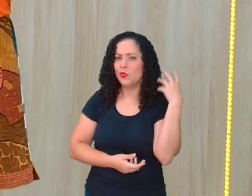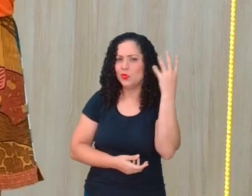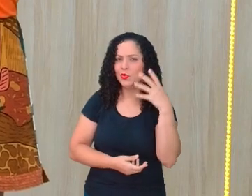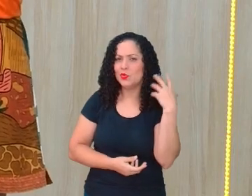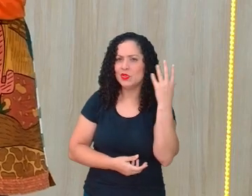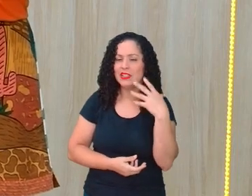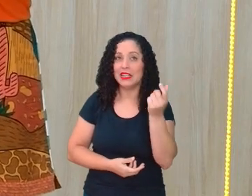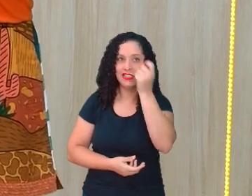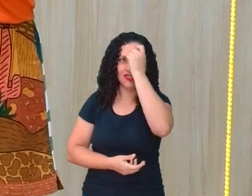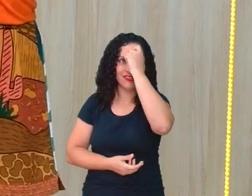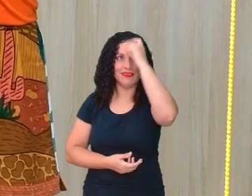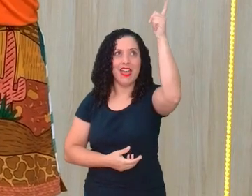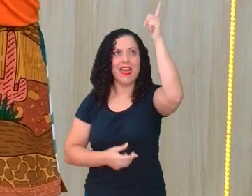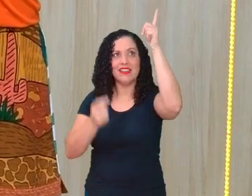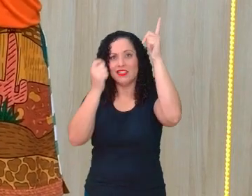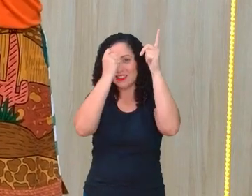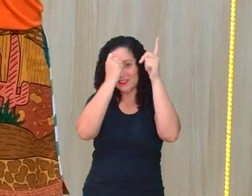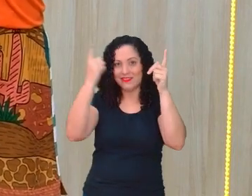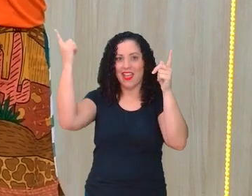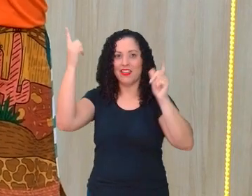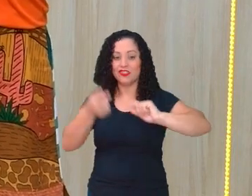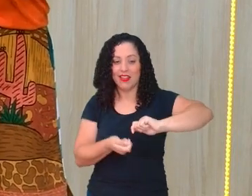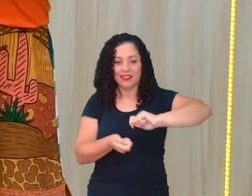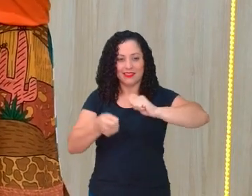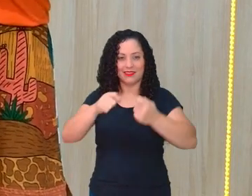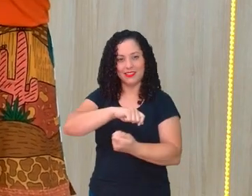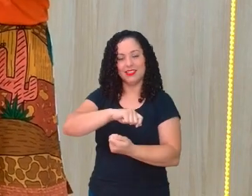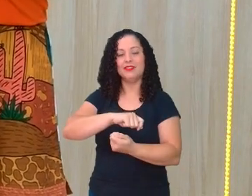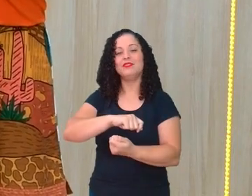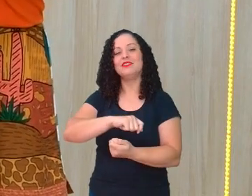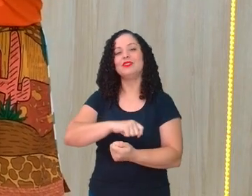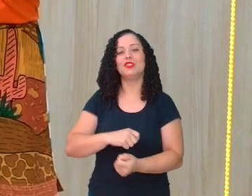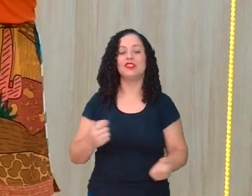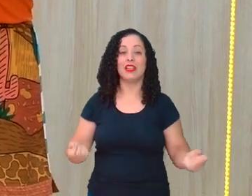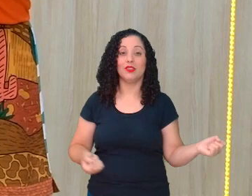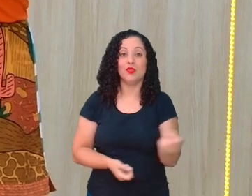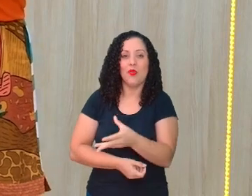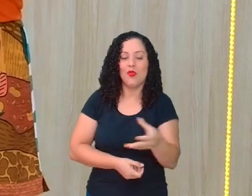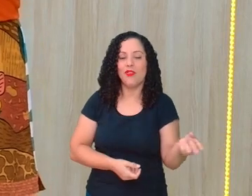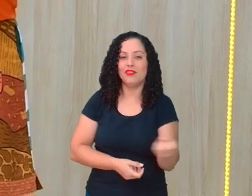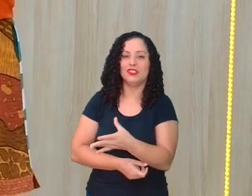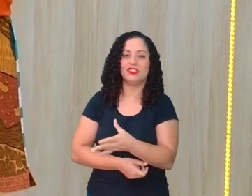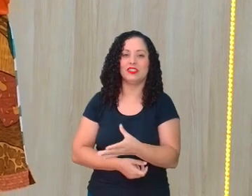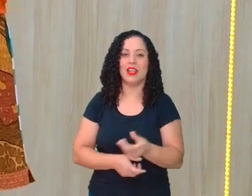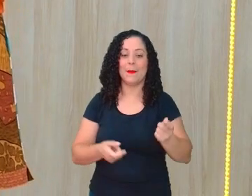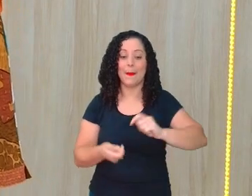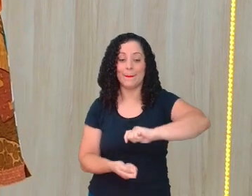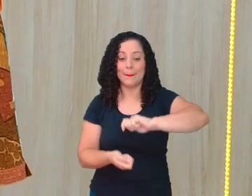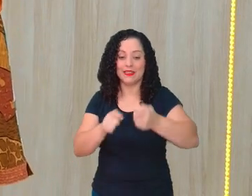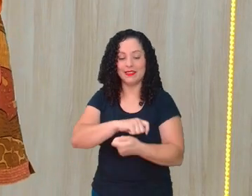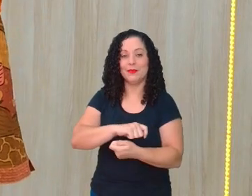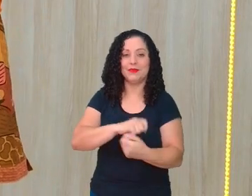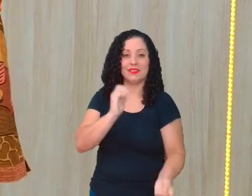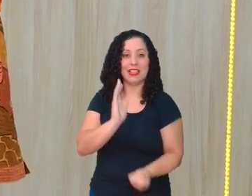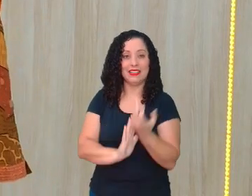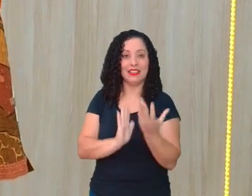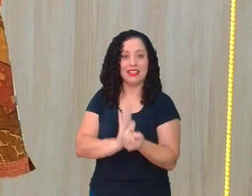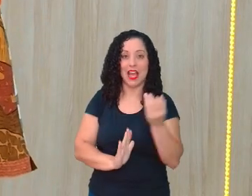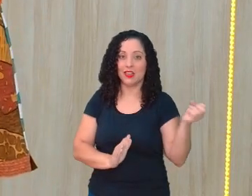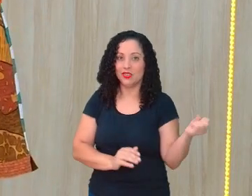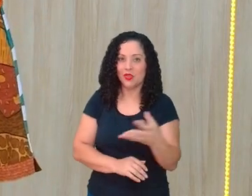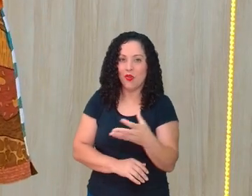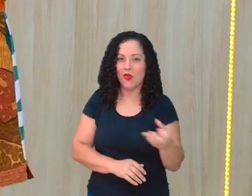aquelas ideias que vão surgindo, né, novas ideias para se modificar, para se criar